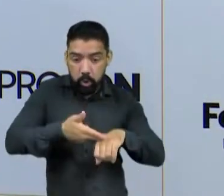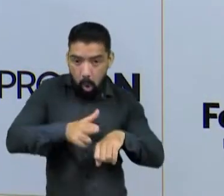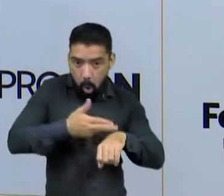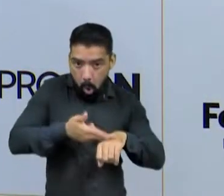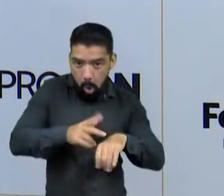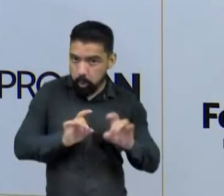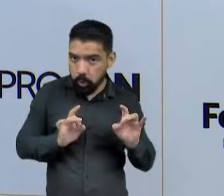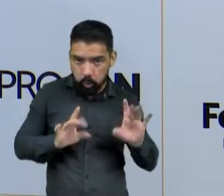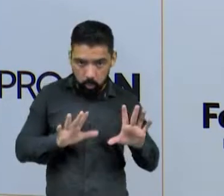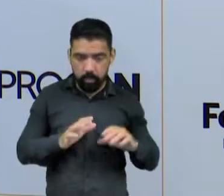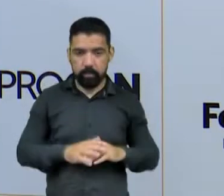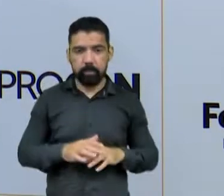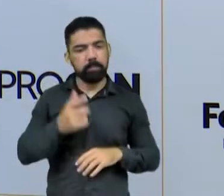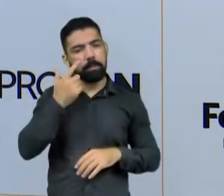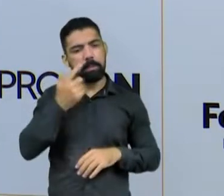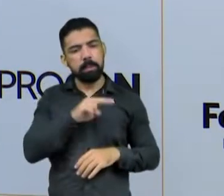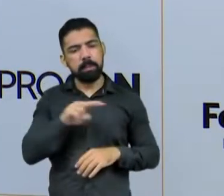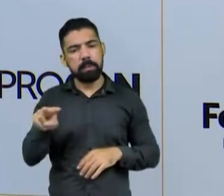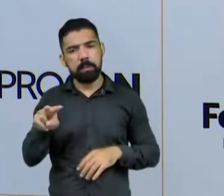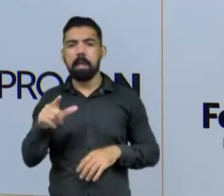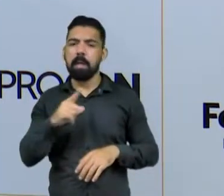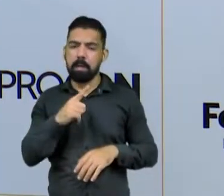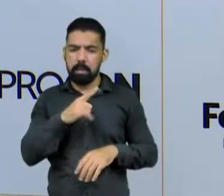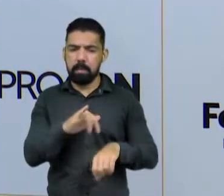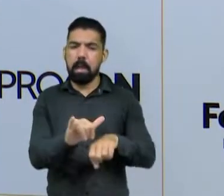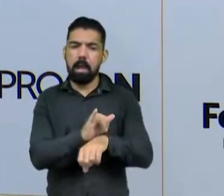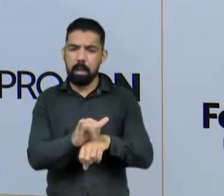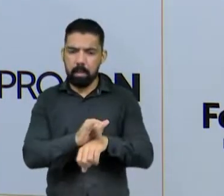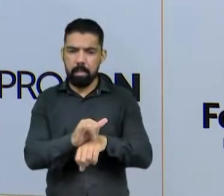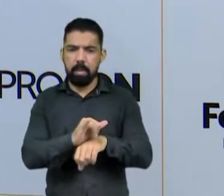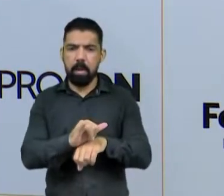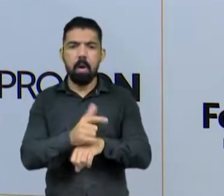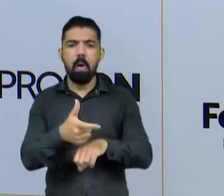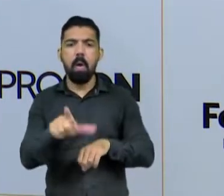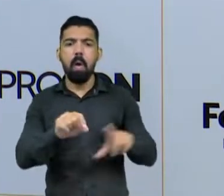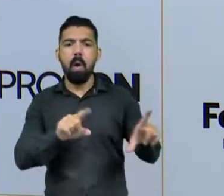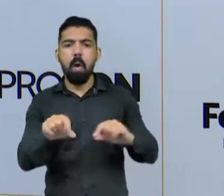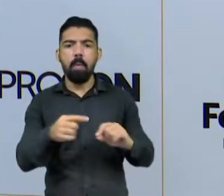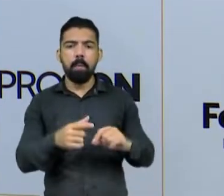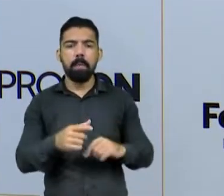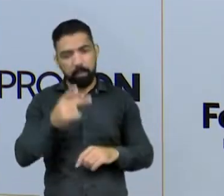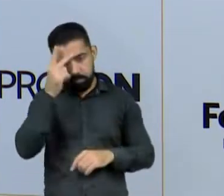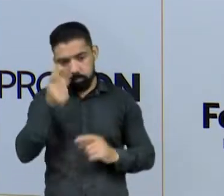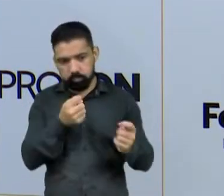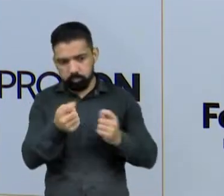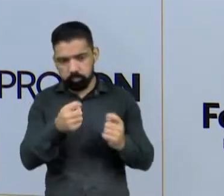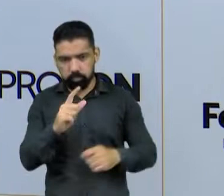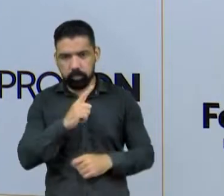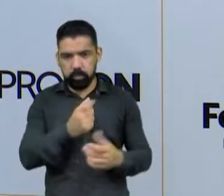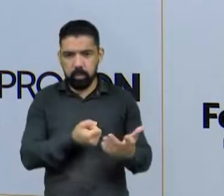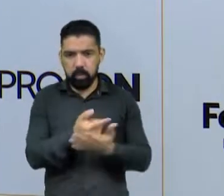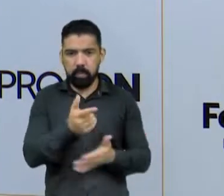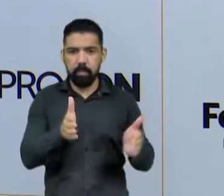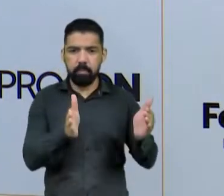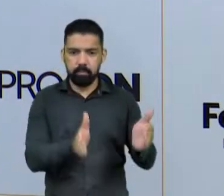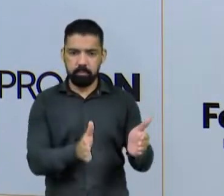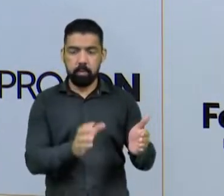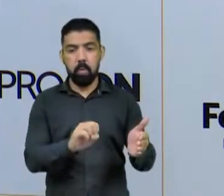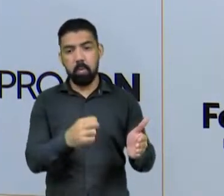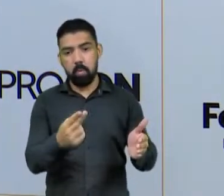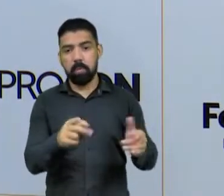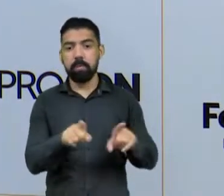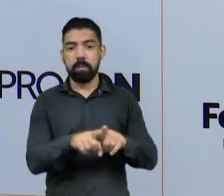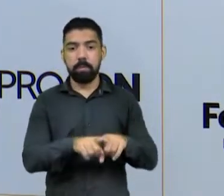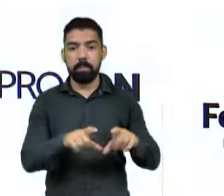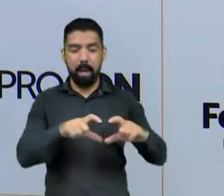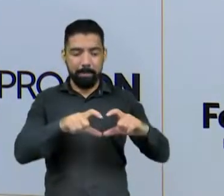gente observa que existe uma intenção de economia na compra da caixa de chocolate ou na barra de chocolate ao